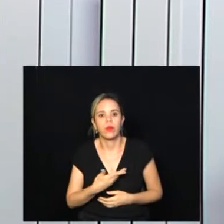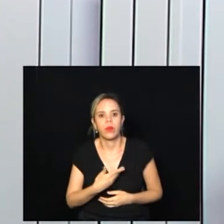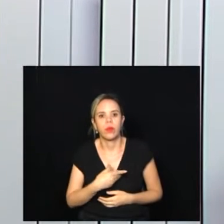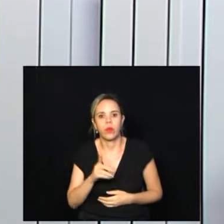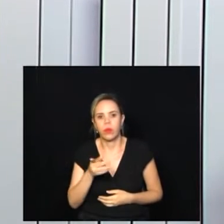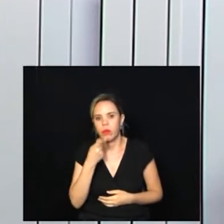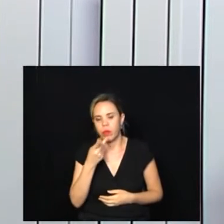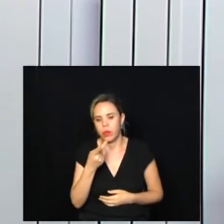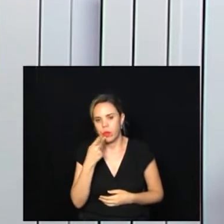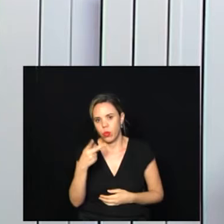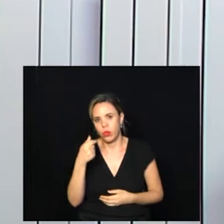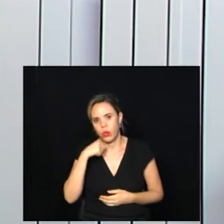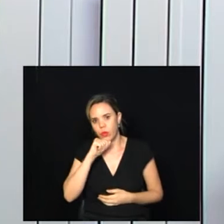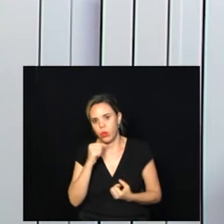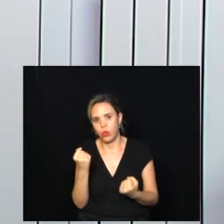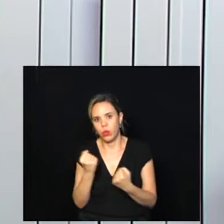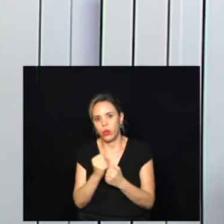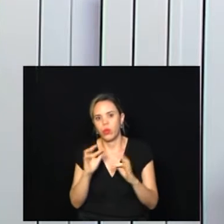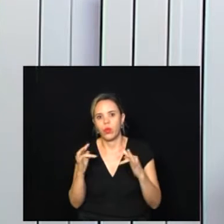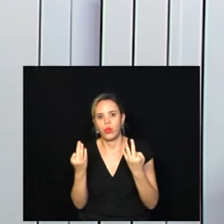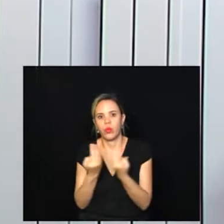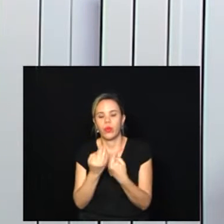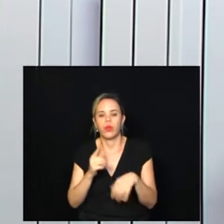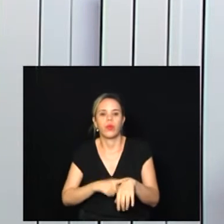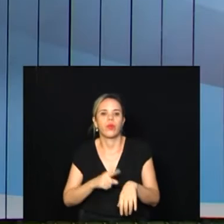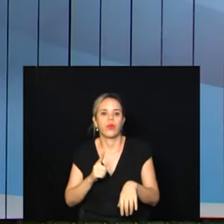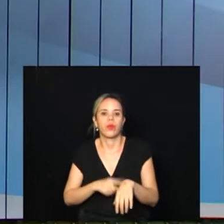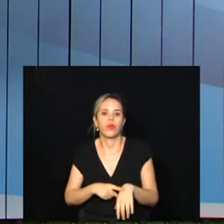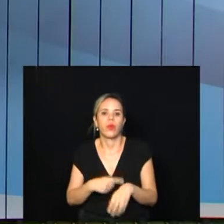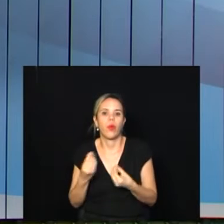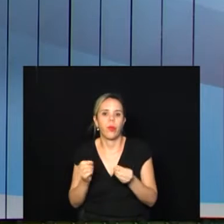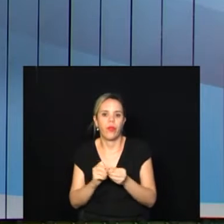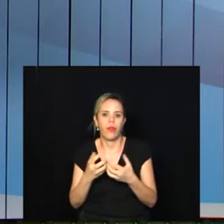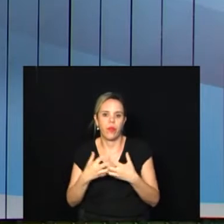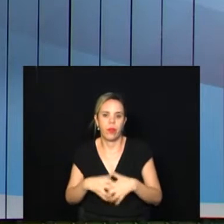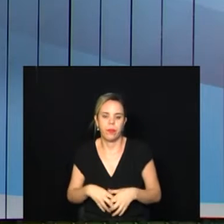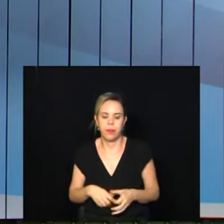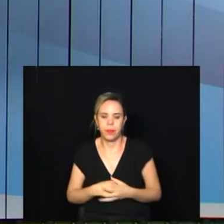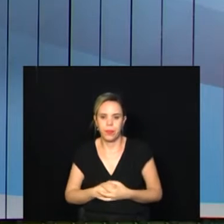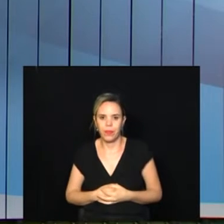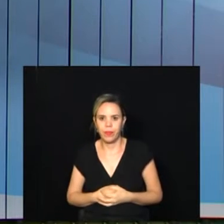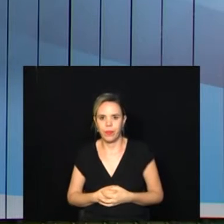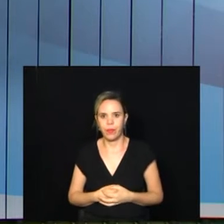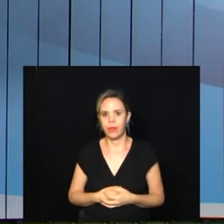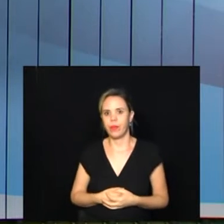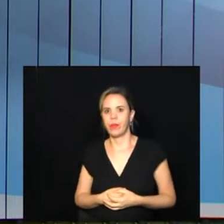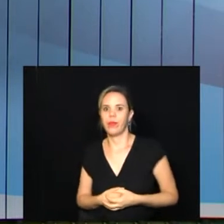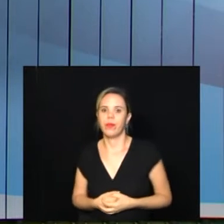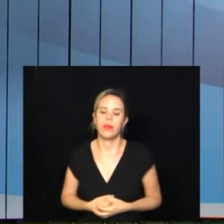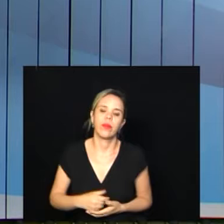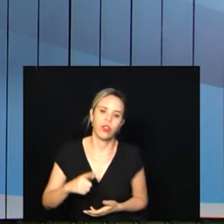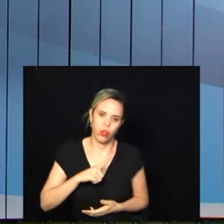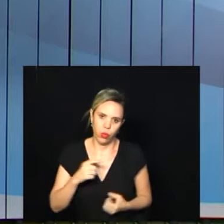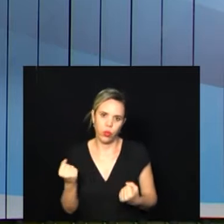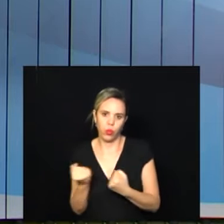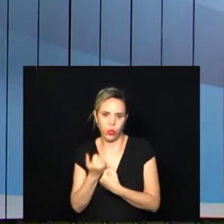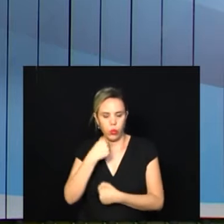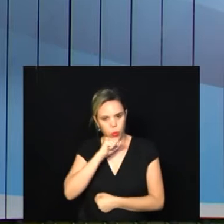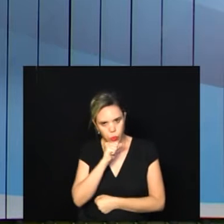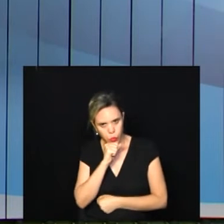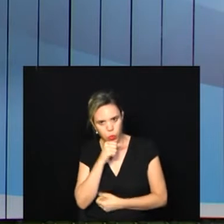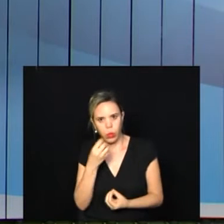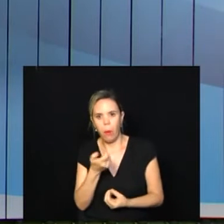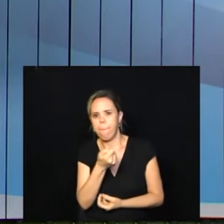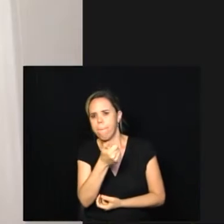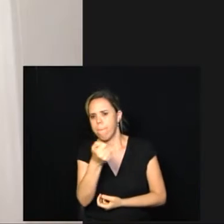você já citou a sua mãe, o apoio da família neste momento, Lígia, como que foi? Eu tive o apoio da minha mãe, de